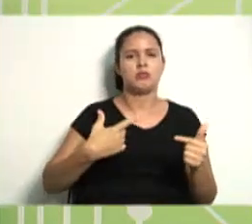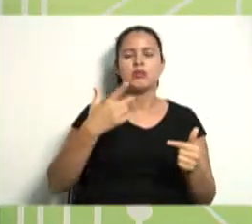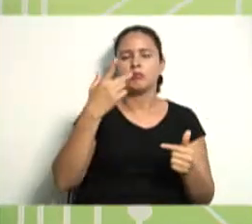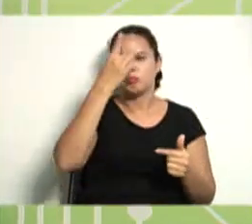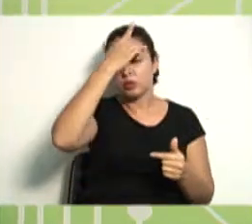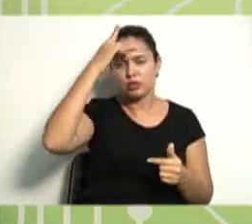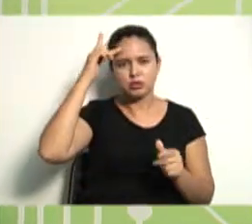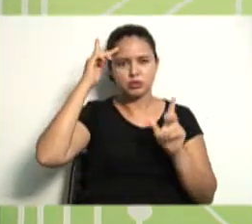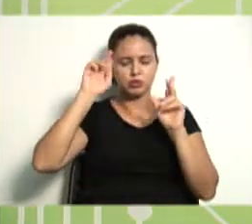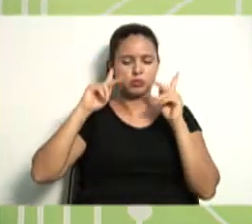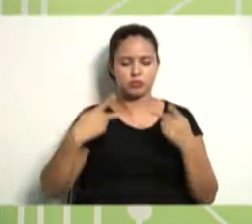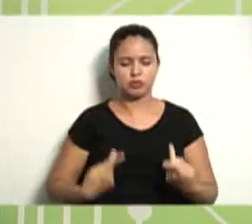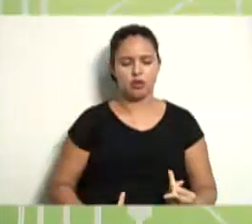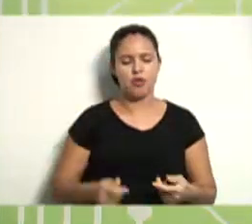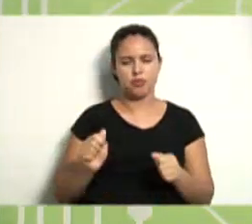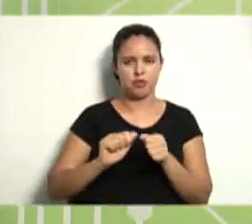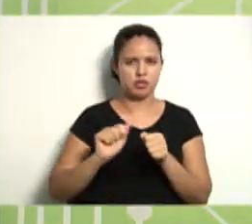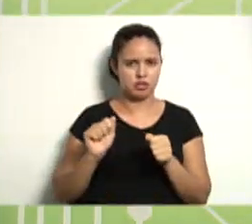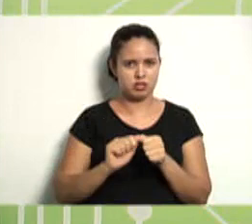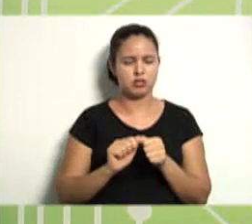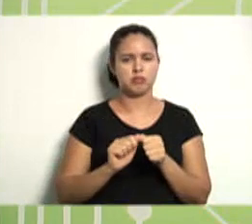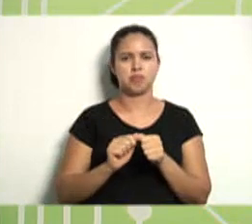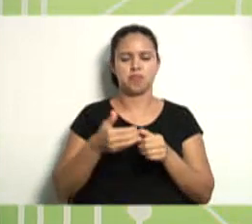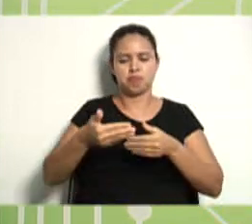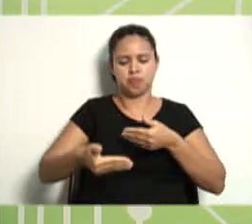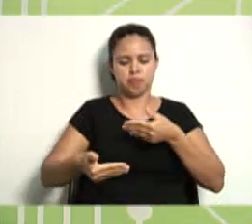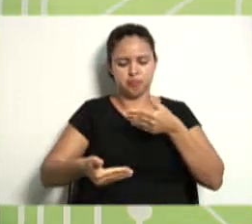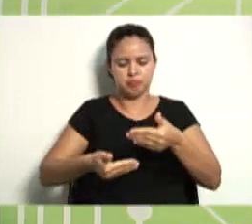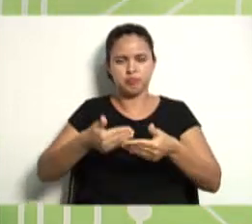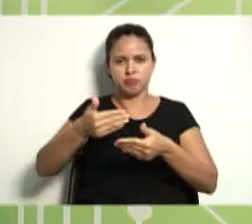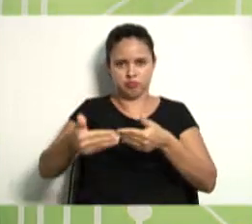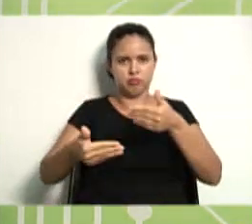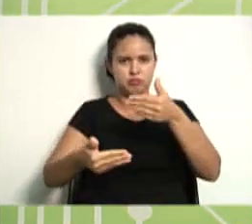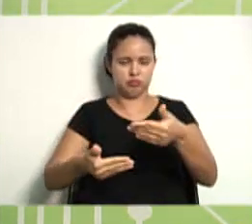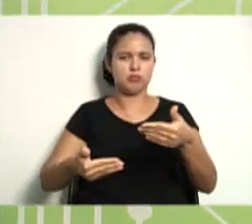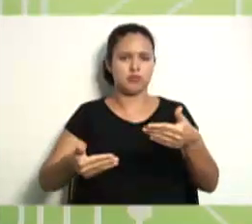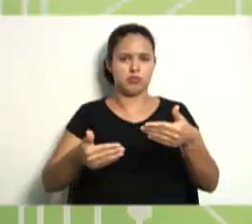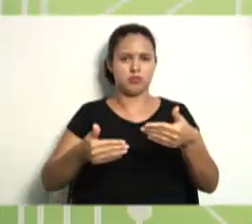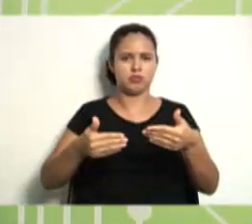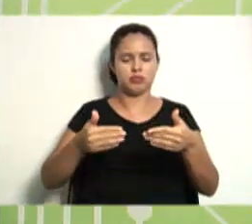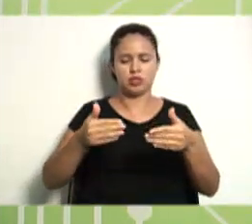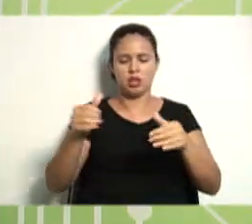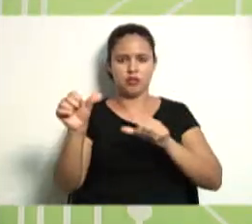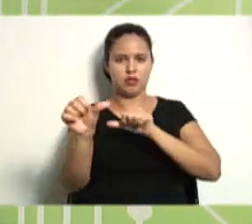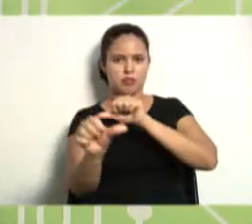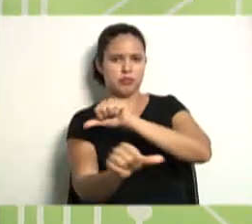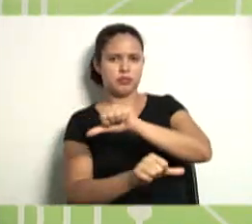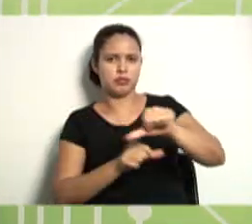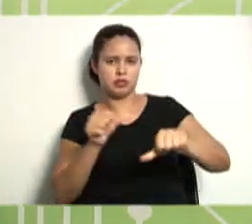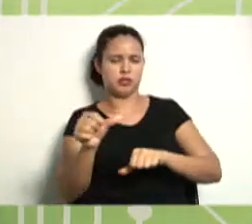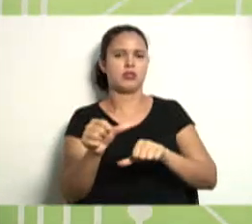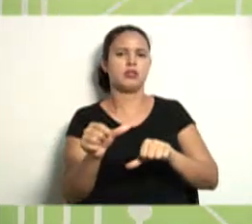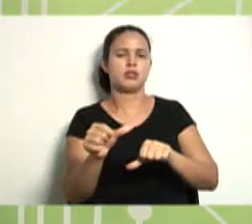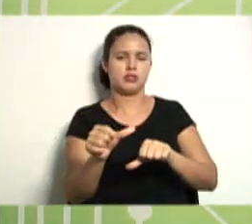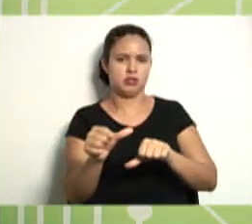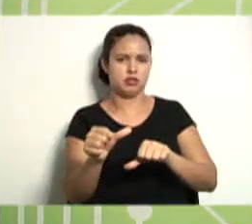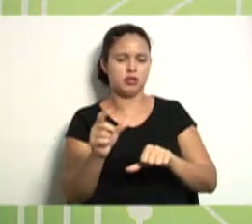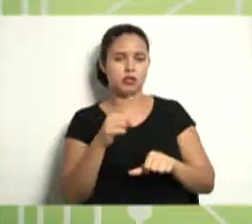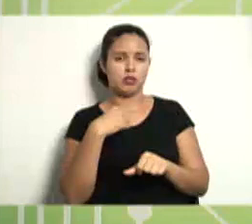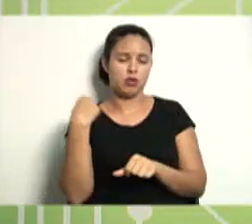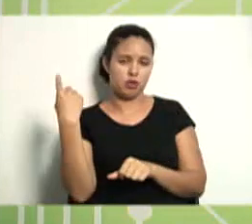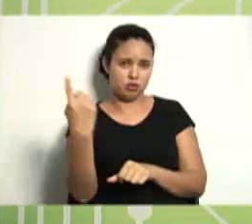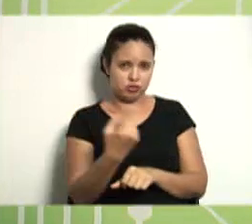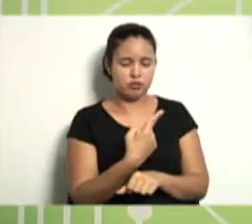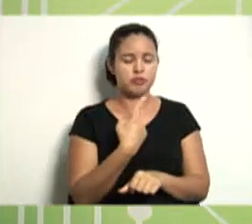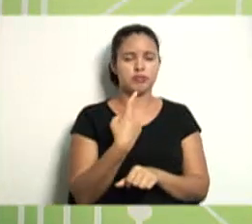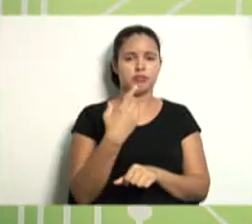coisa, o trabalho se modifica, porque nós evoluímos e as formas como nós trabalhamos, nós lidamos com os aspectos